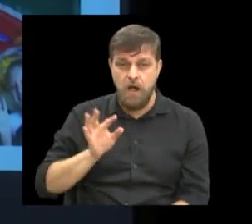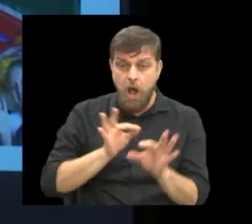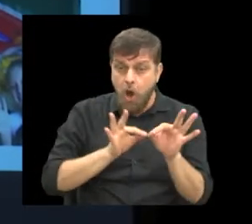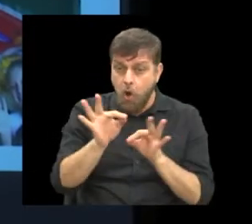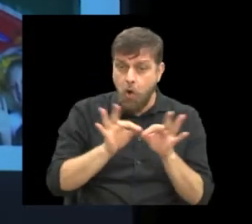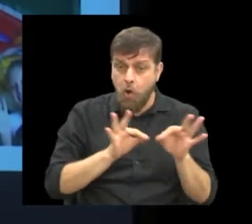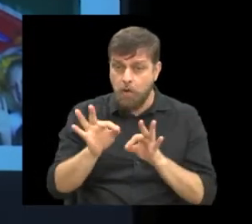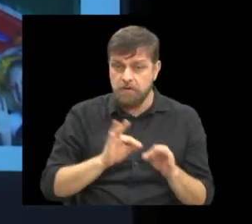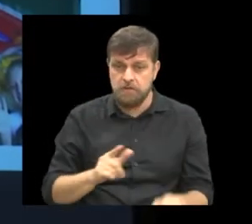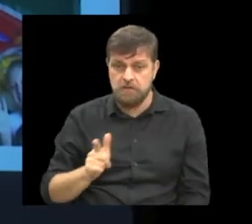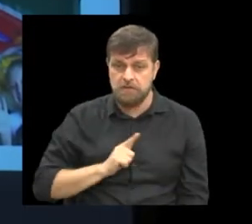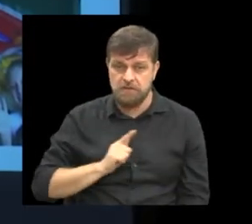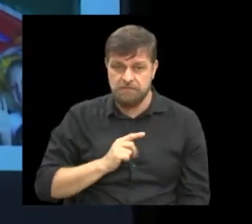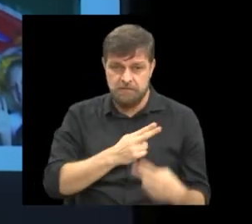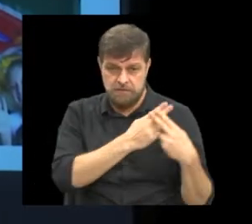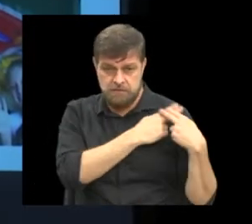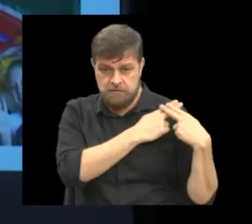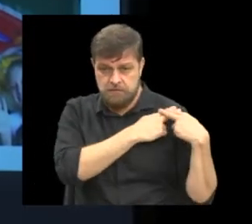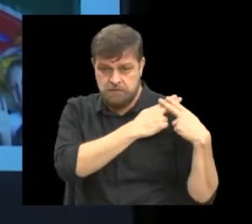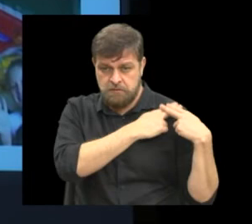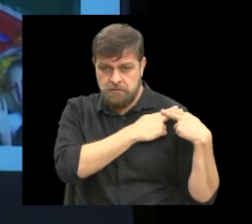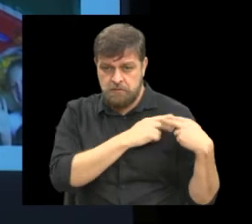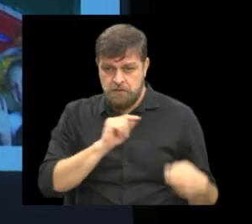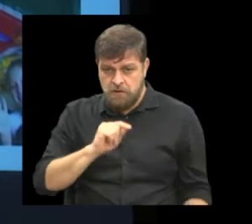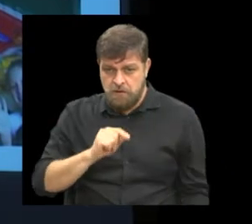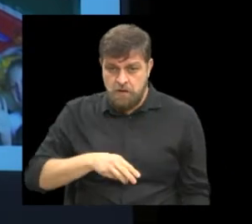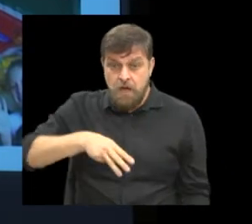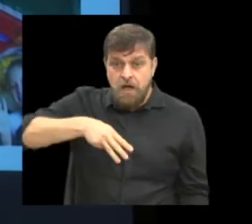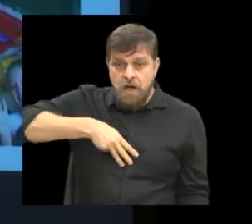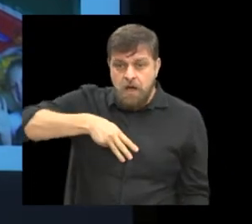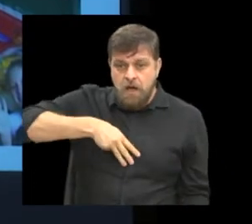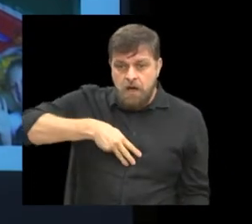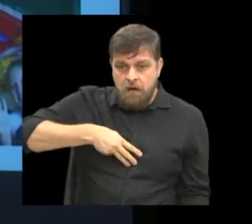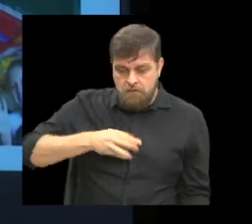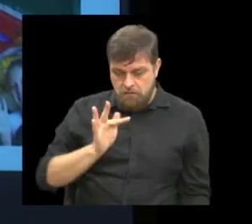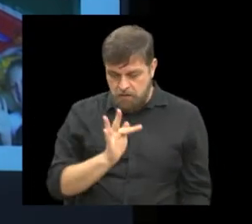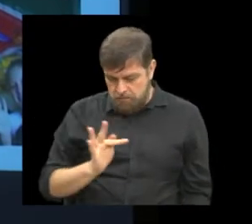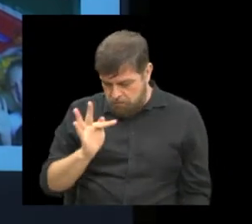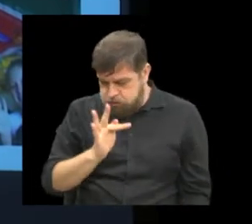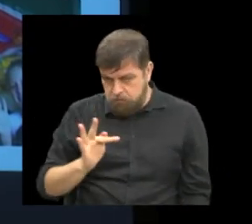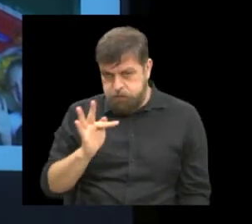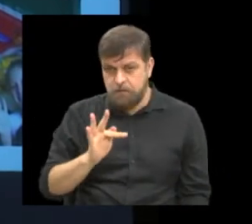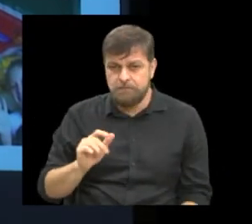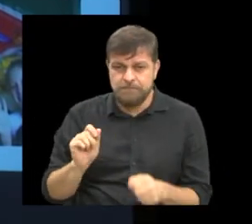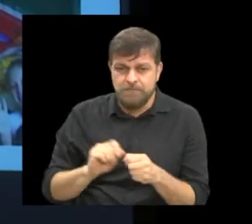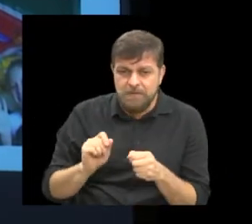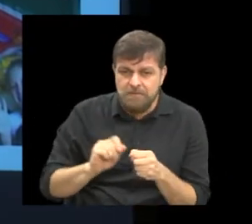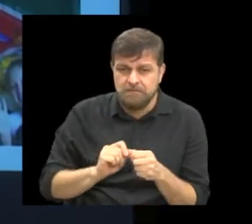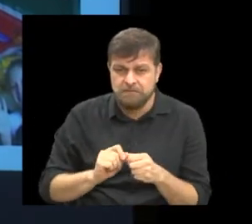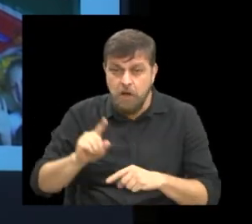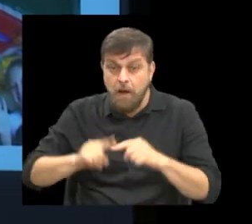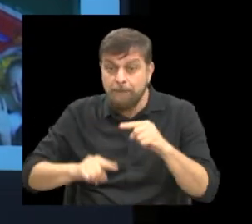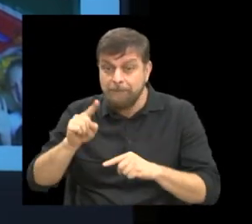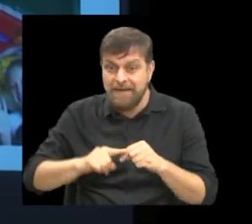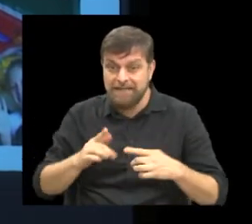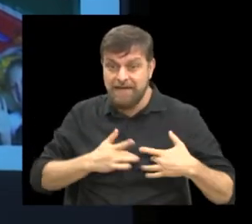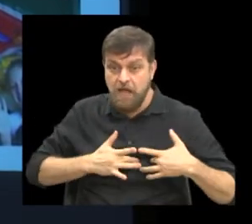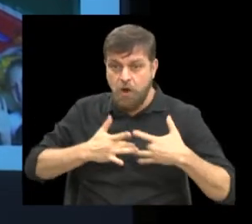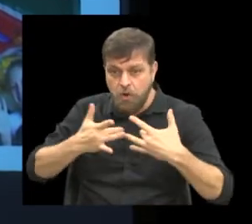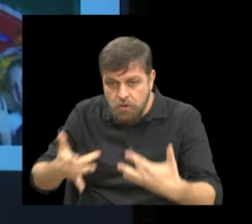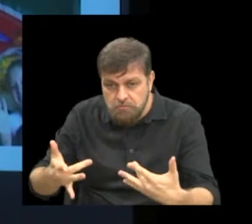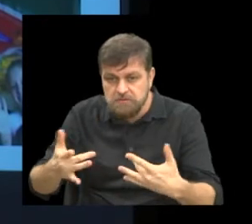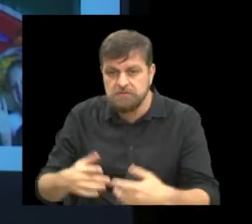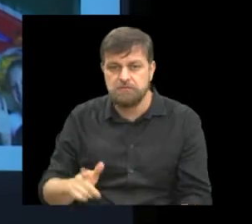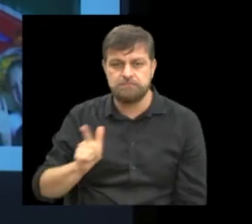desenvolvido com o pessoal do Mackenzie, e eles fizeram uma arrecadação de material para os nossos alunos. Foi